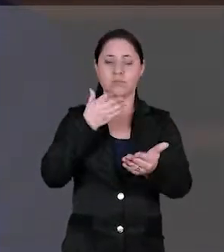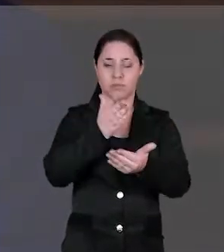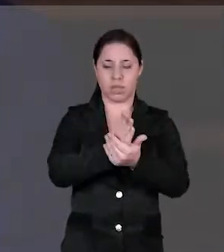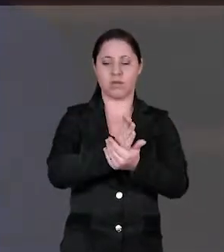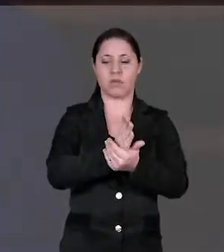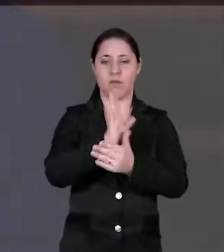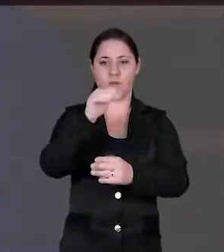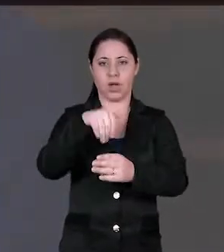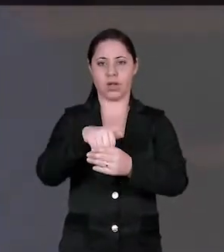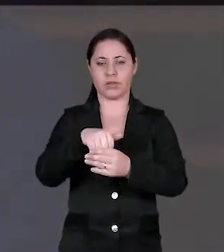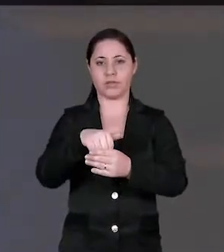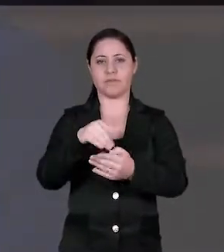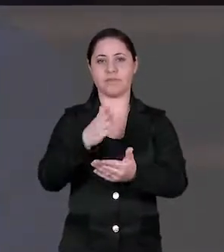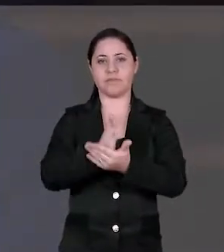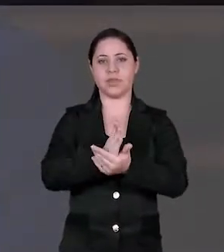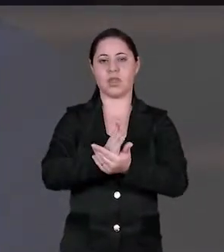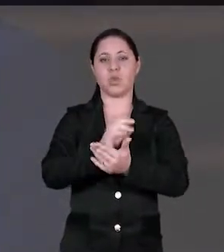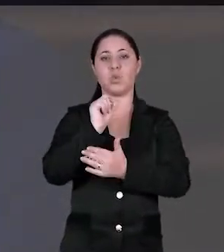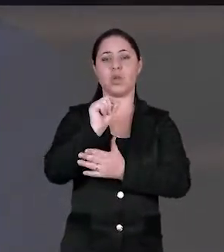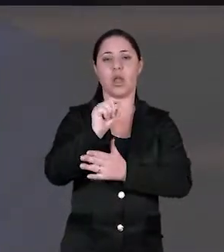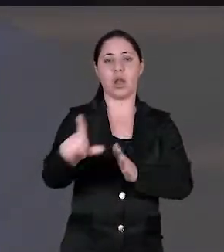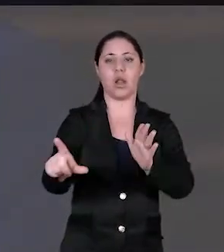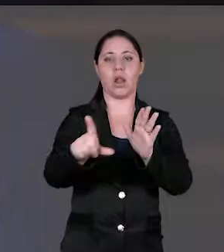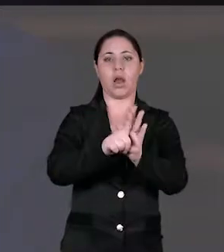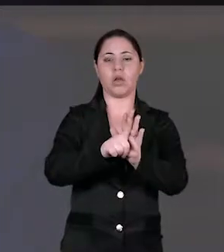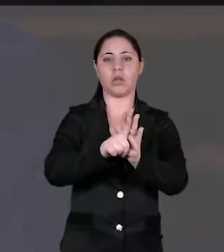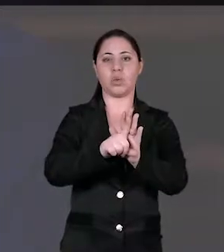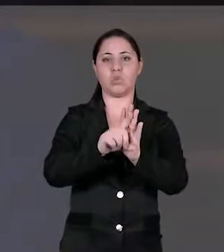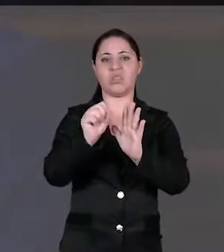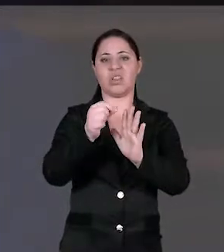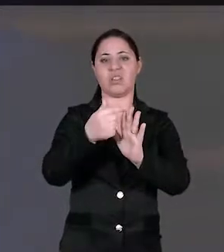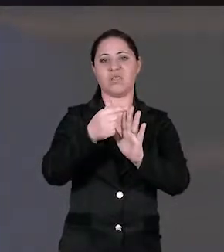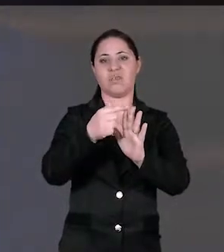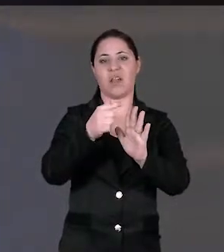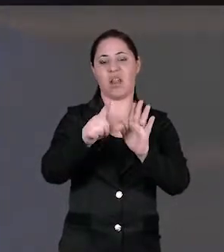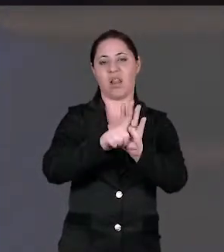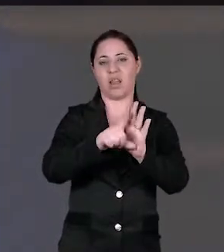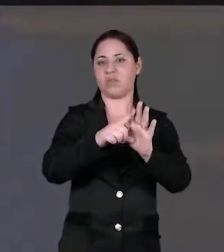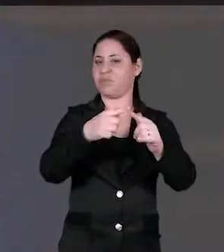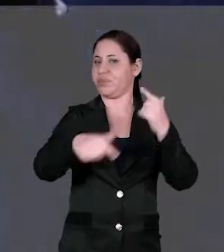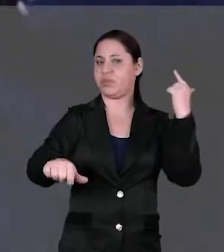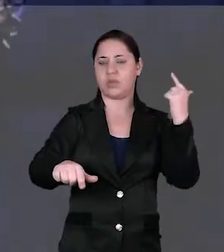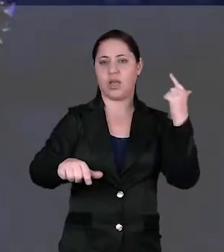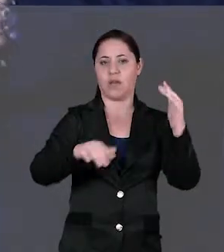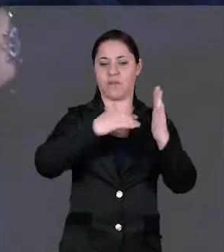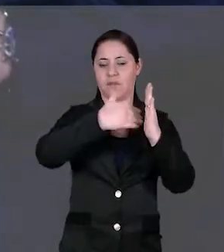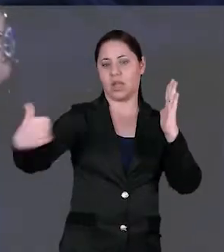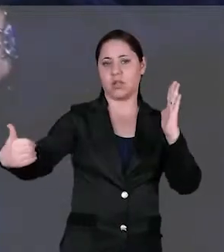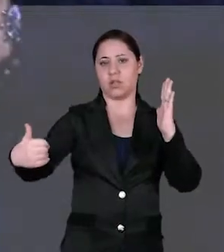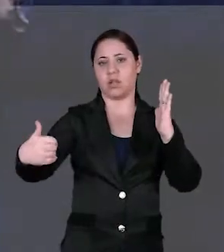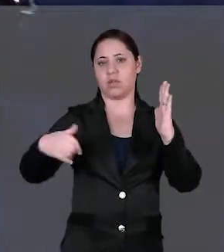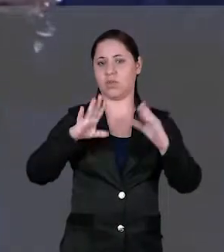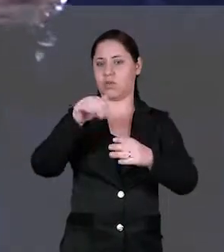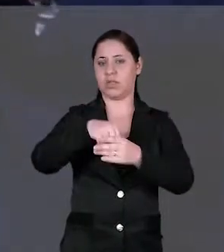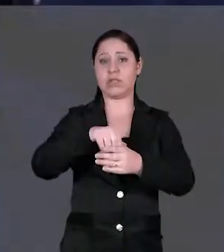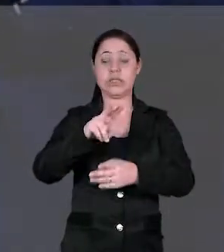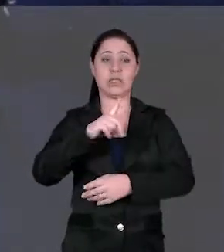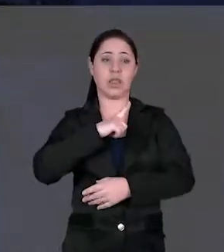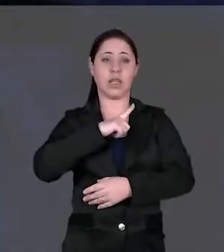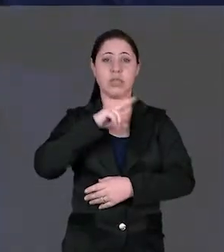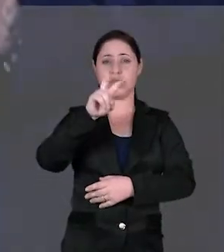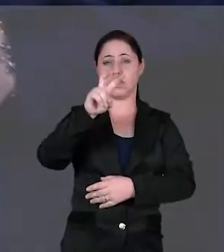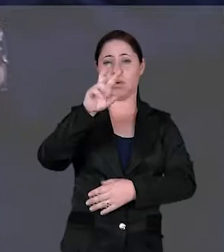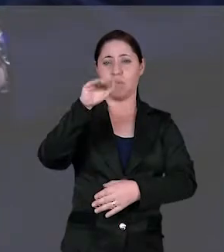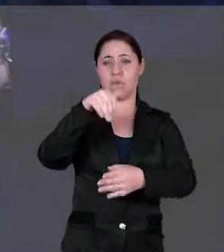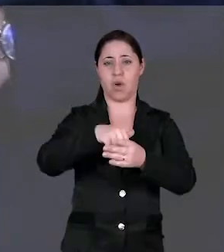possa analisar e que possa passar pela Comissão de Constituição e Justiça aquilo que realmente é constitucional. Aquilo que é inconstitucional, ele é vetado,